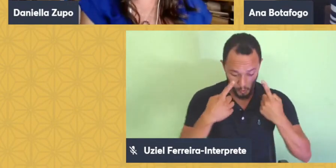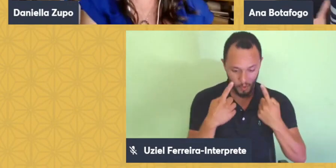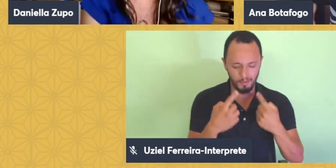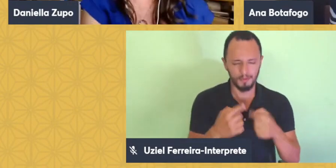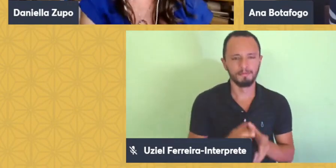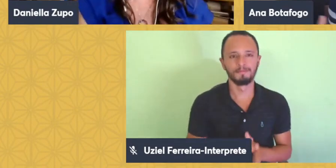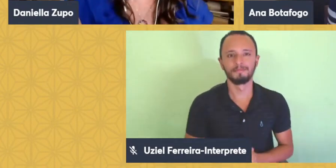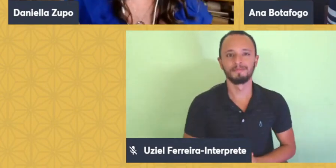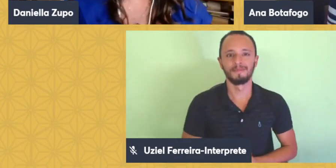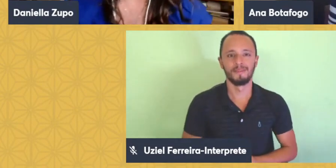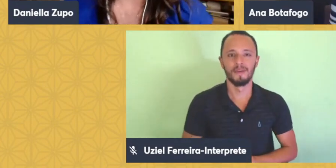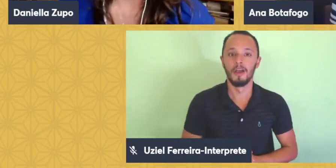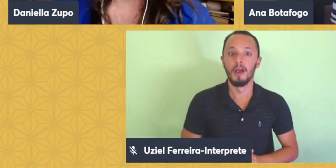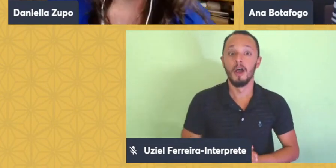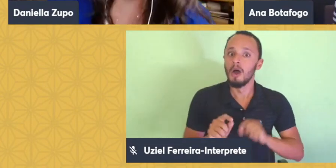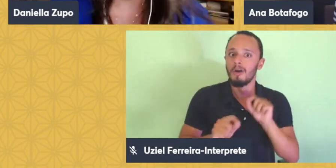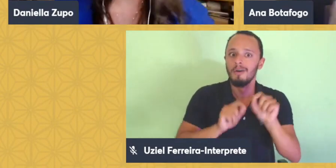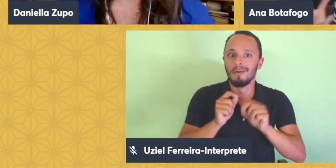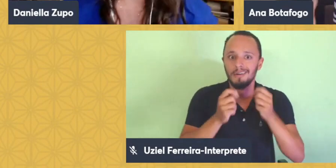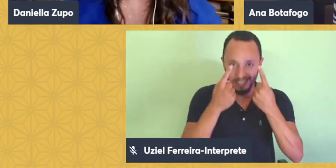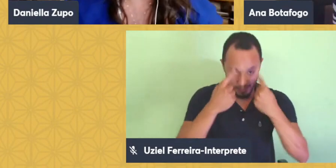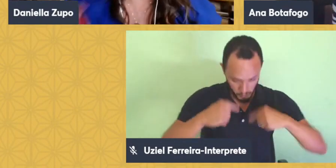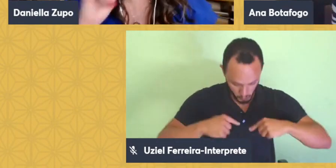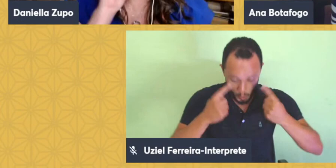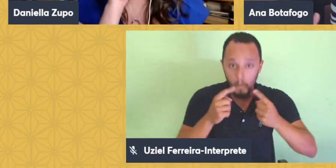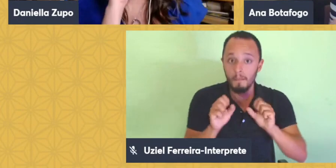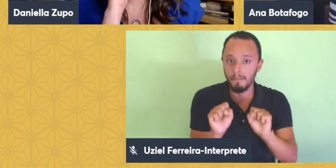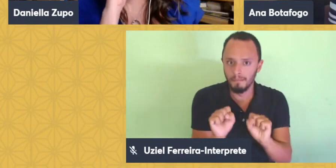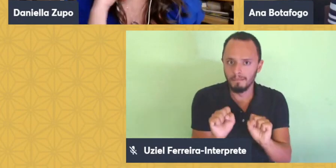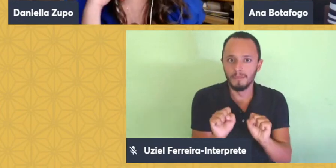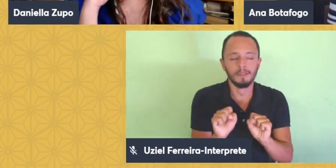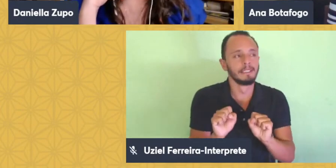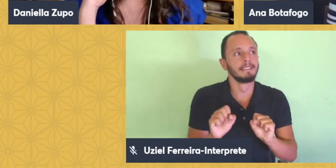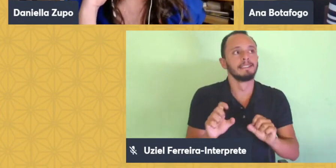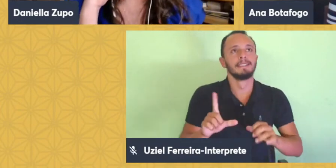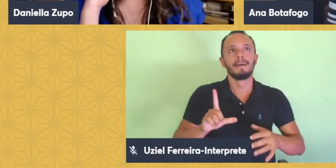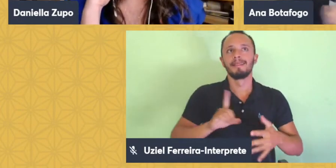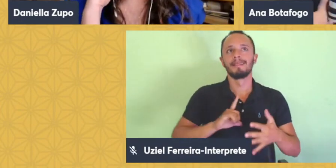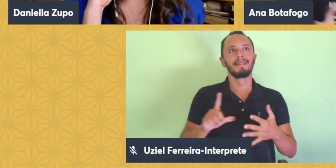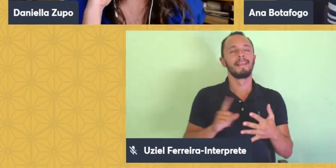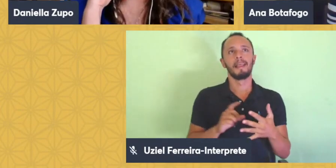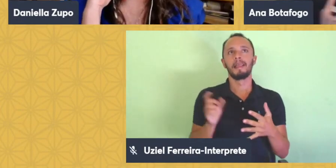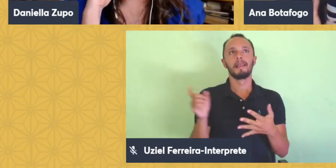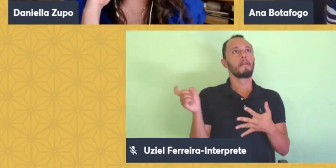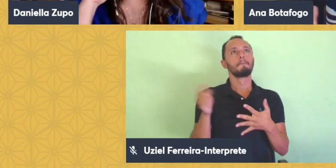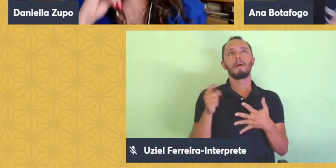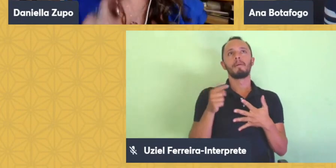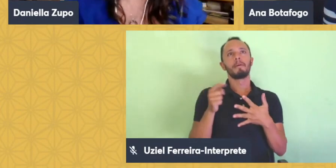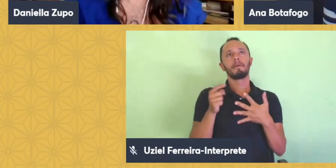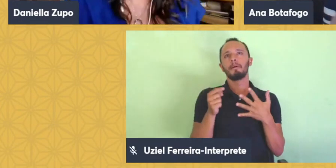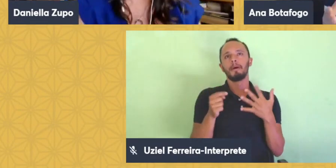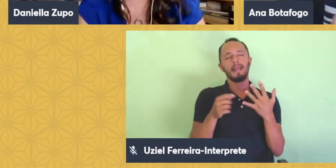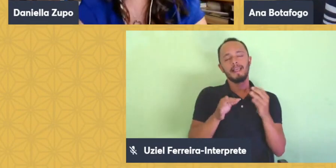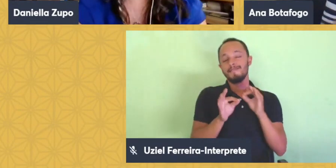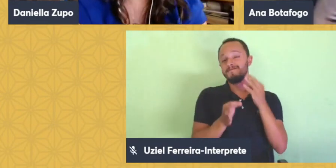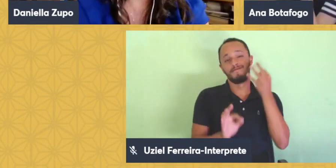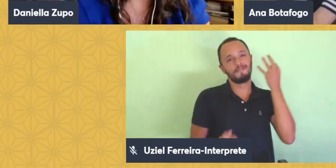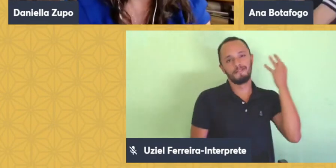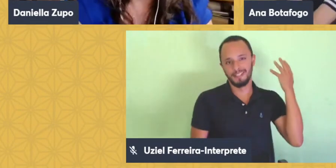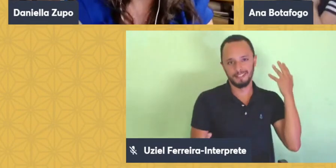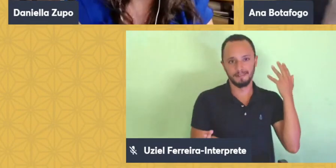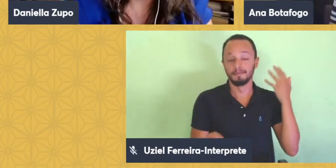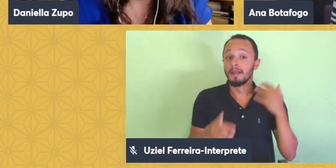são infinitas possibilidades para o corpo e bom e foi muito bom você falar das